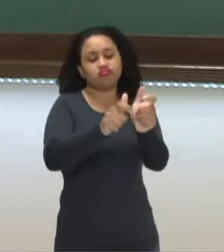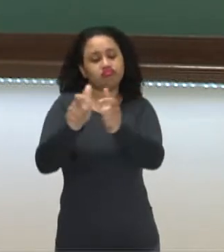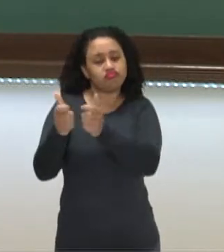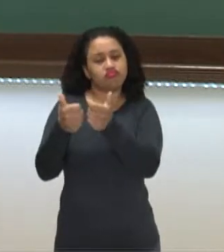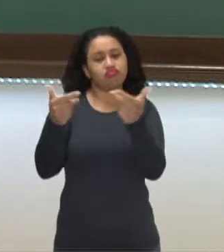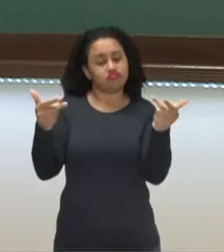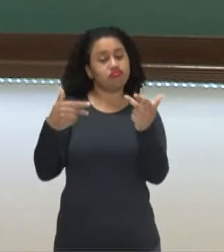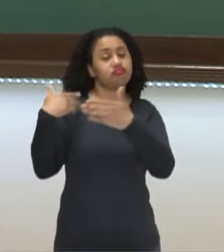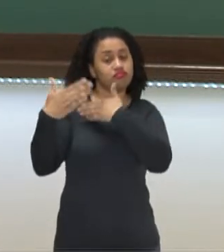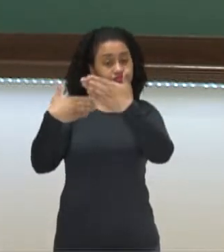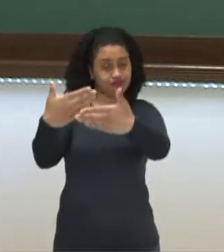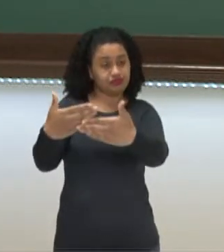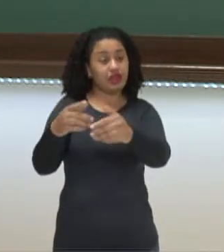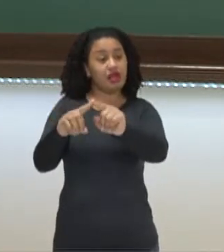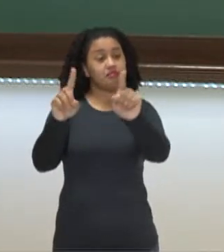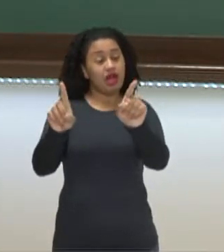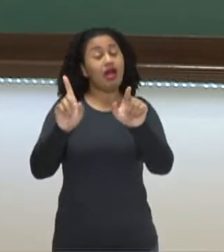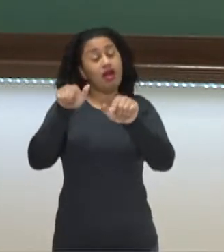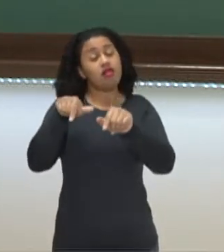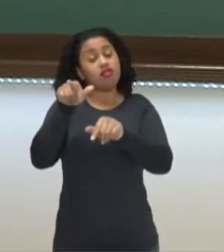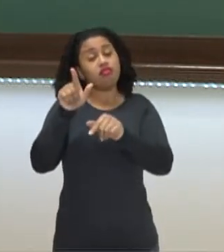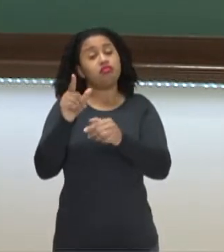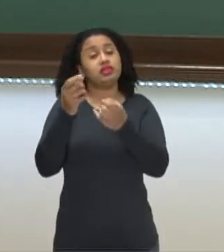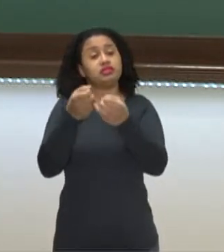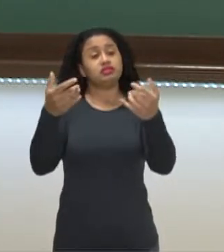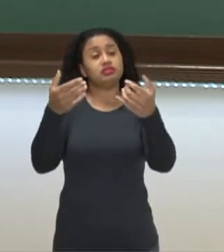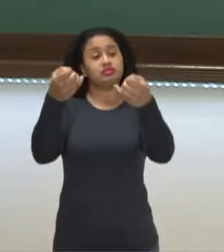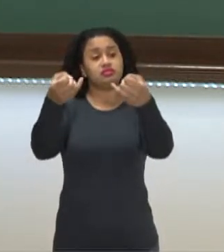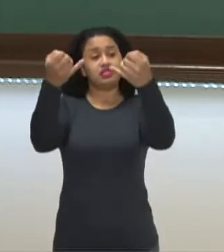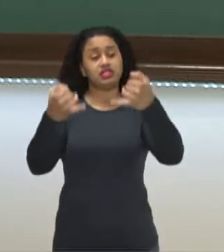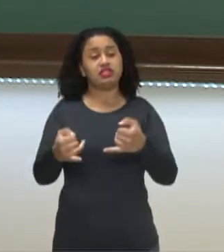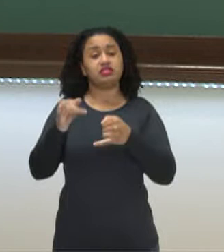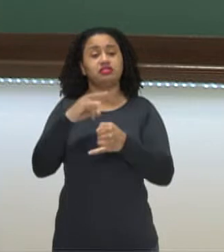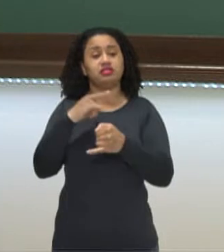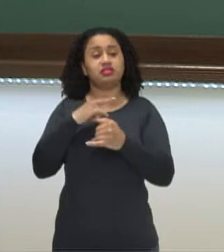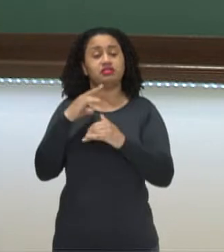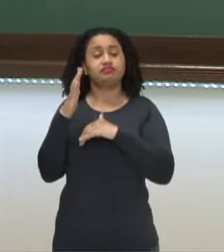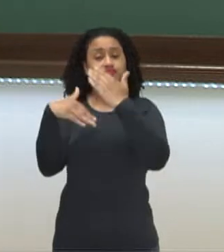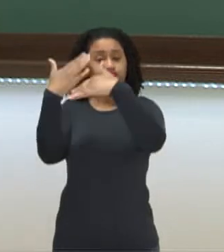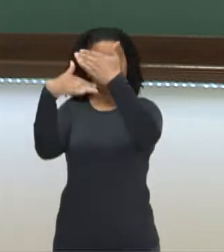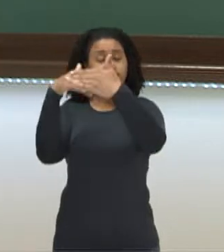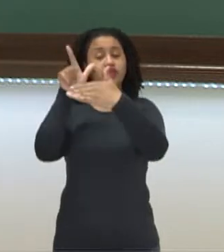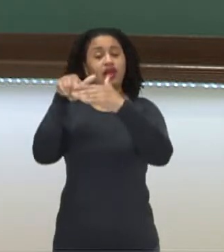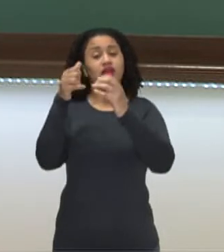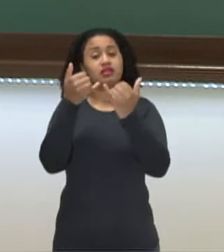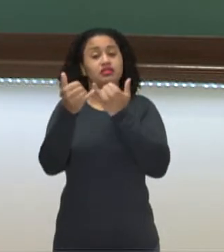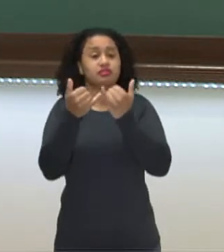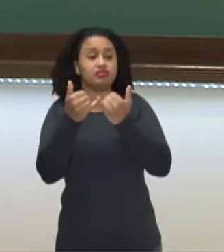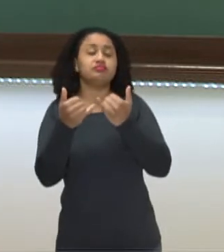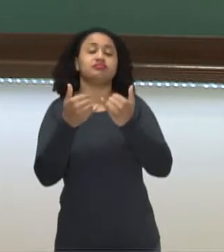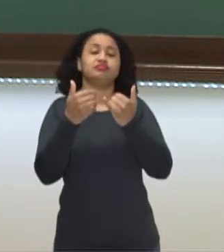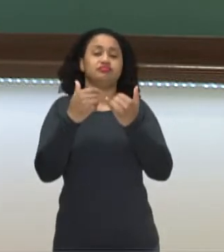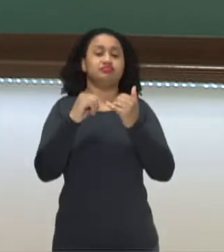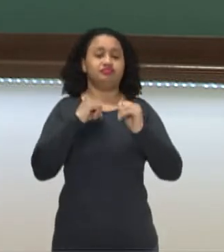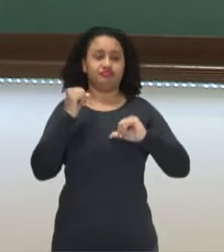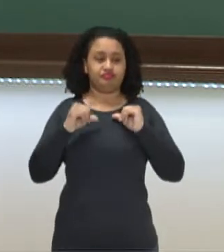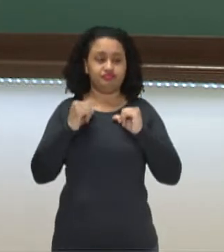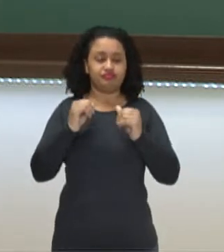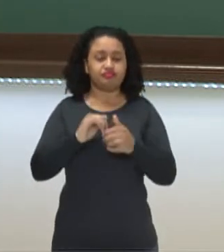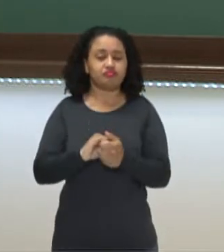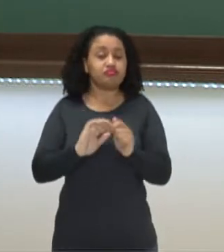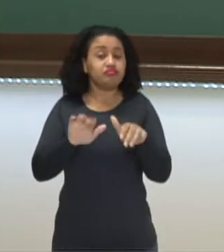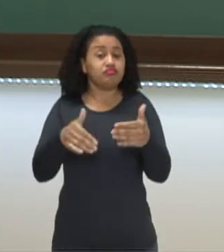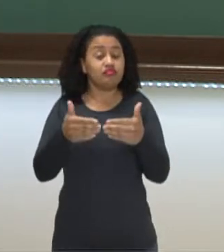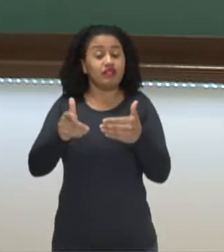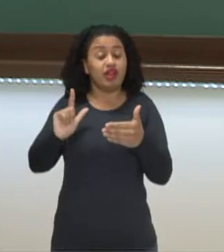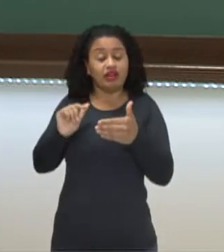tempo. Então essa é uma das evidências da evolução, as semelhanças anatômicas. E